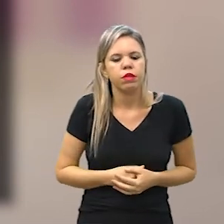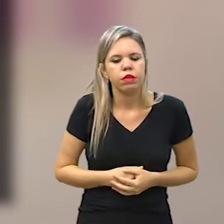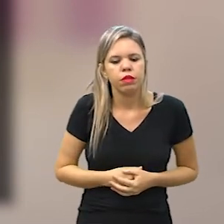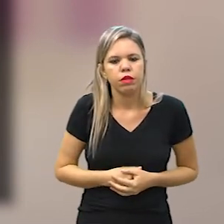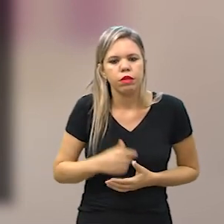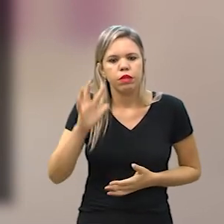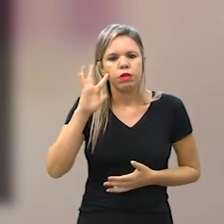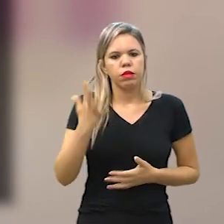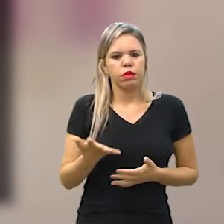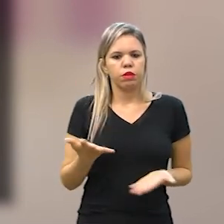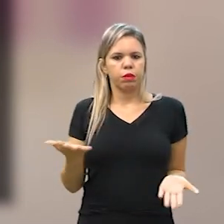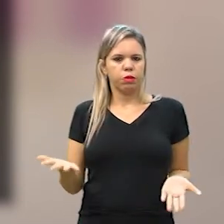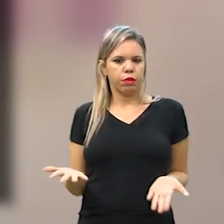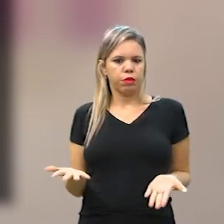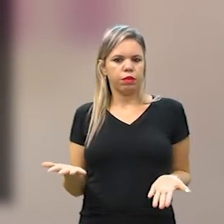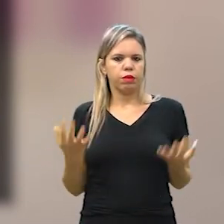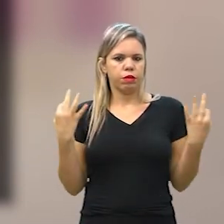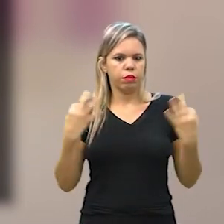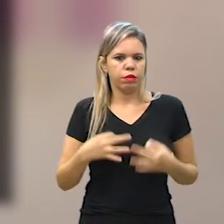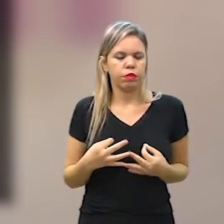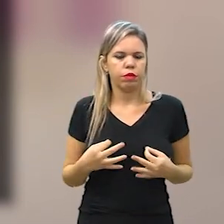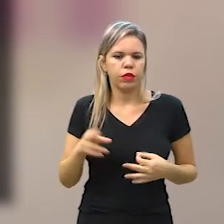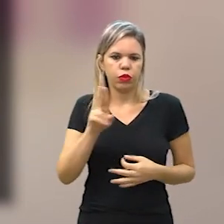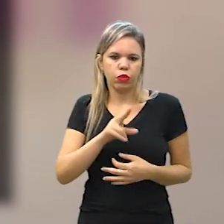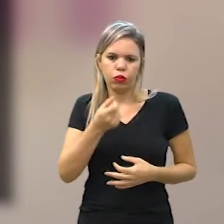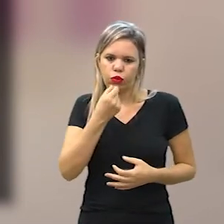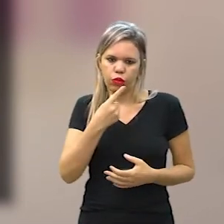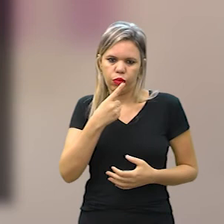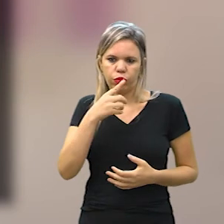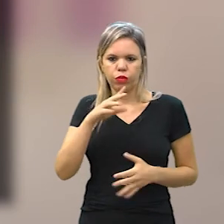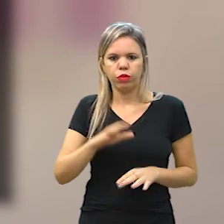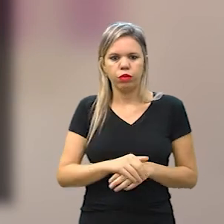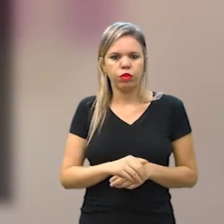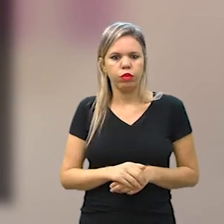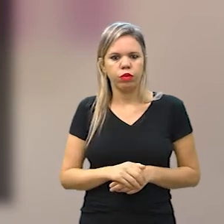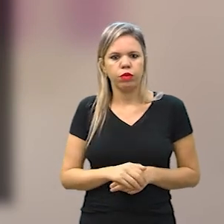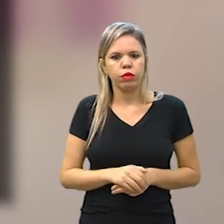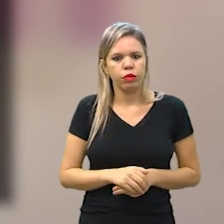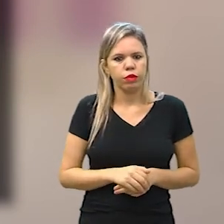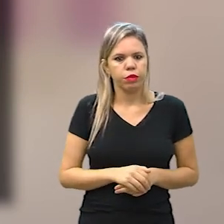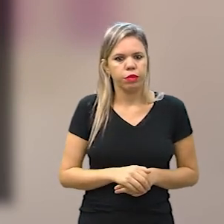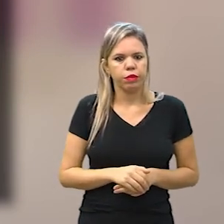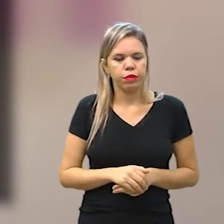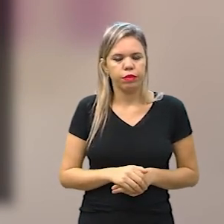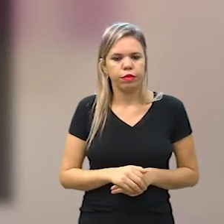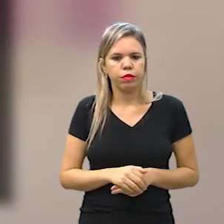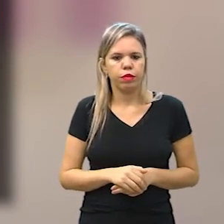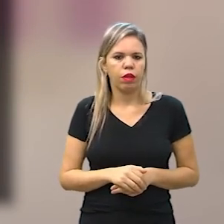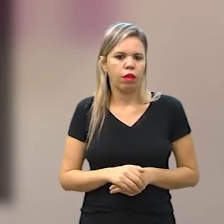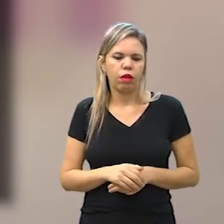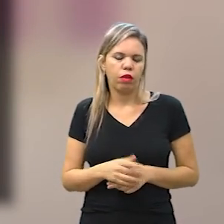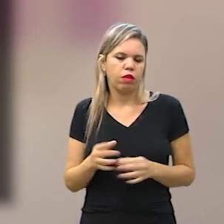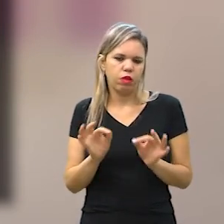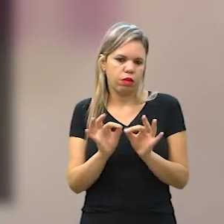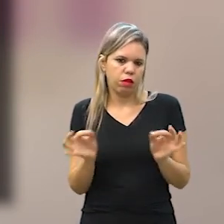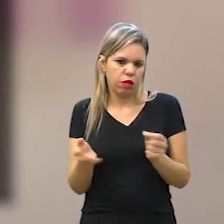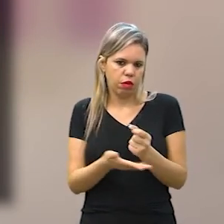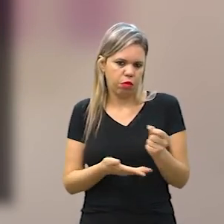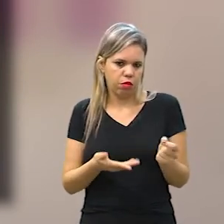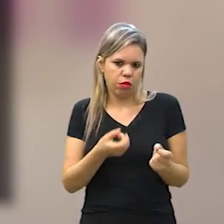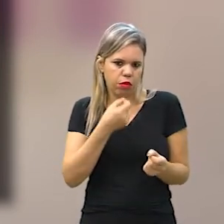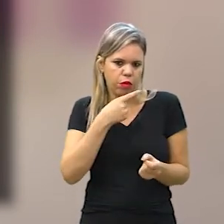e que resolve perfeitamente com o uso de antitérmicos de paracetamol, no caso,